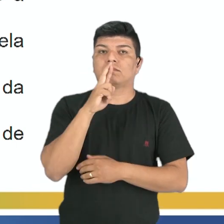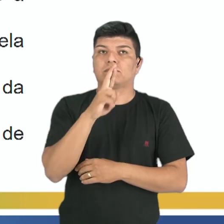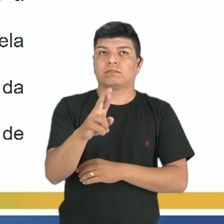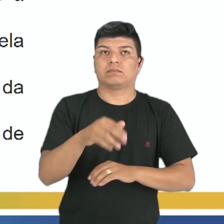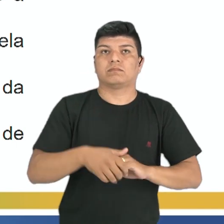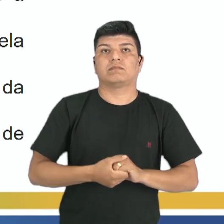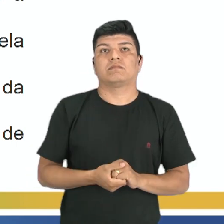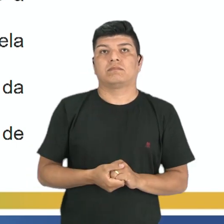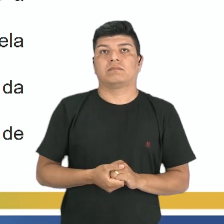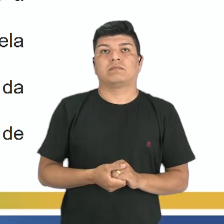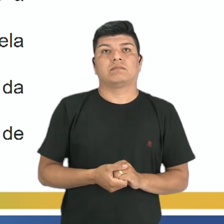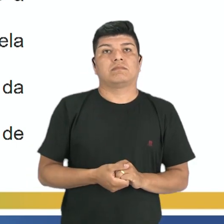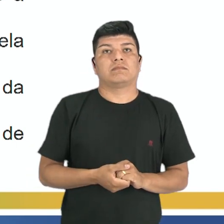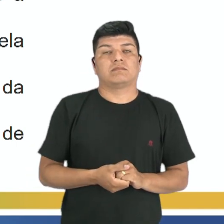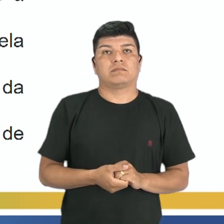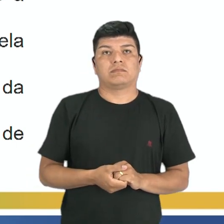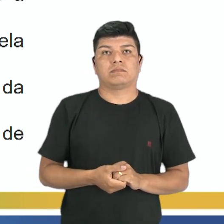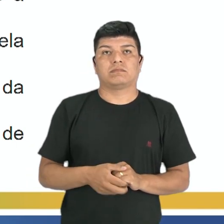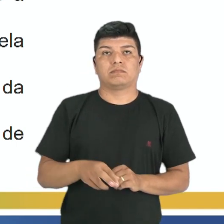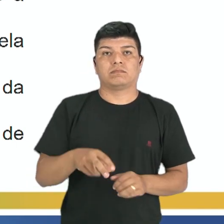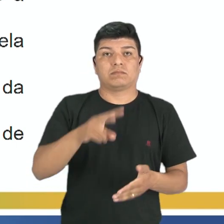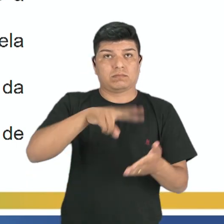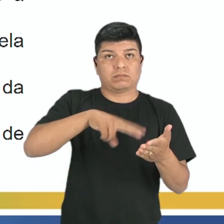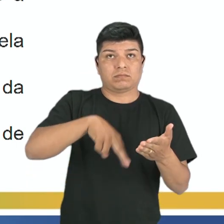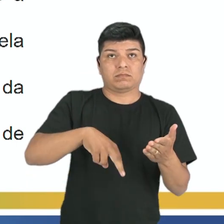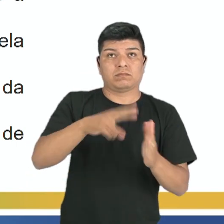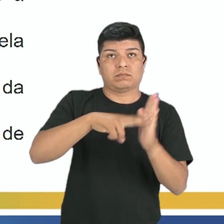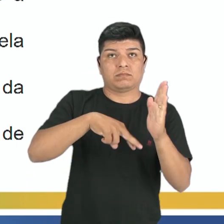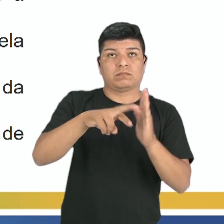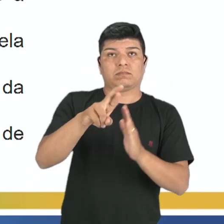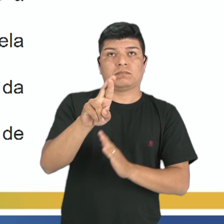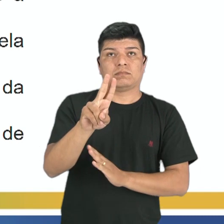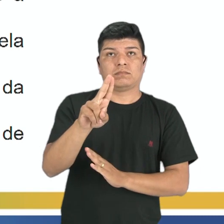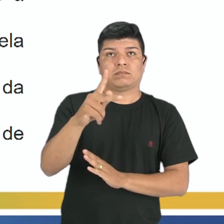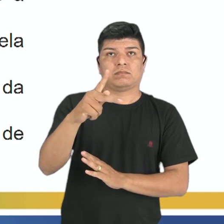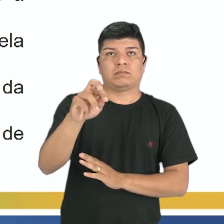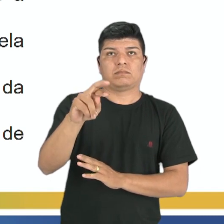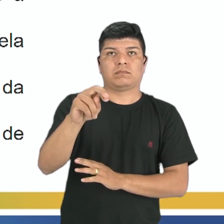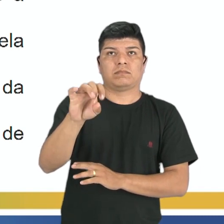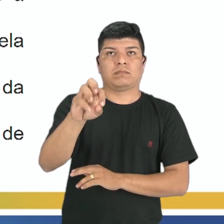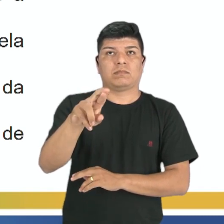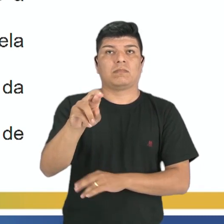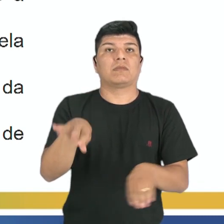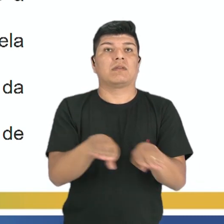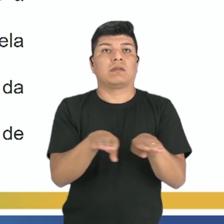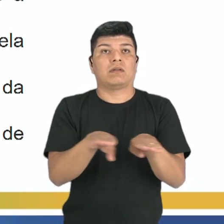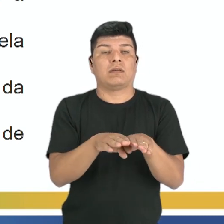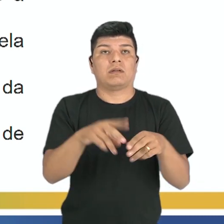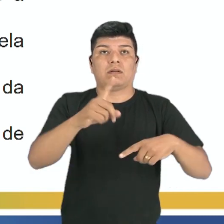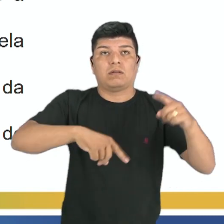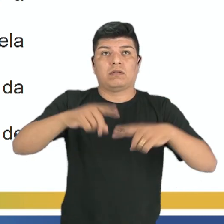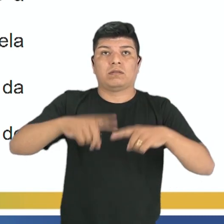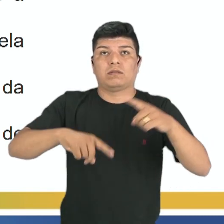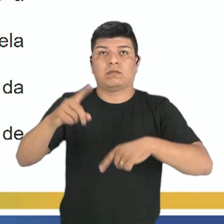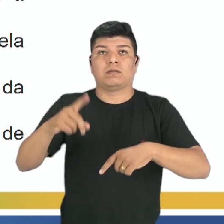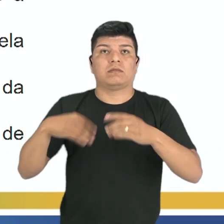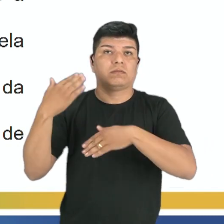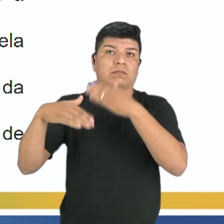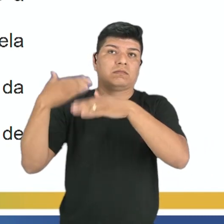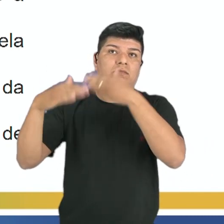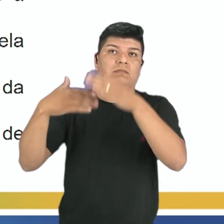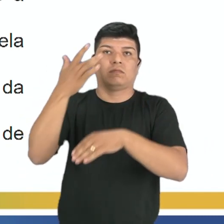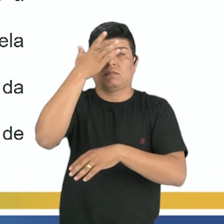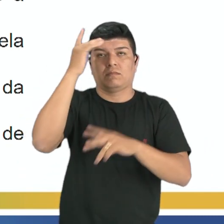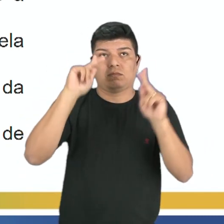responderem. E vamos à leitura da primeira, né? As pinturas rupestres são evidências materiais do desenvolvimento intelectual dos seres